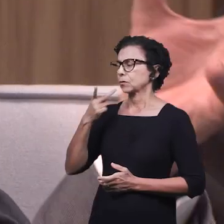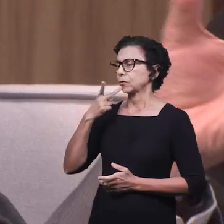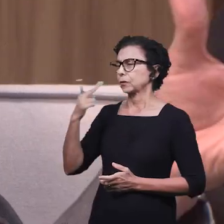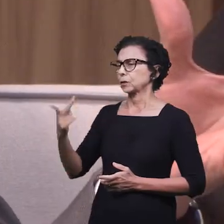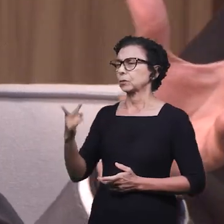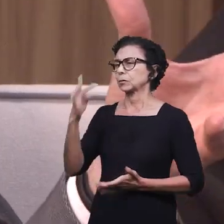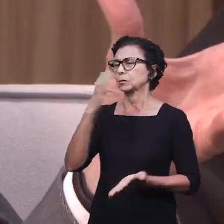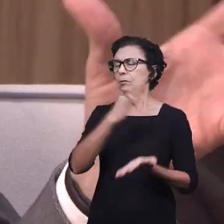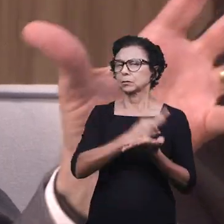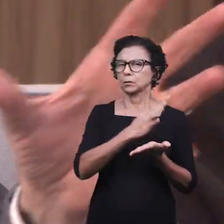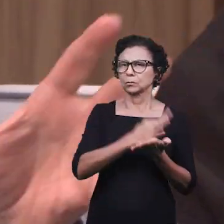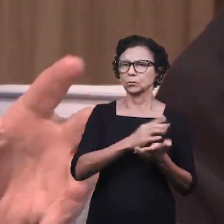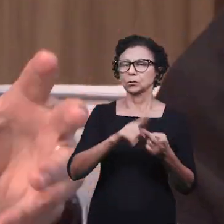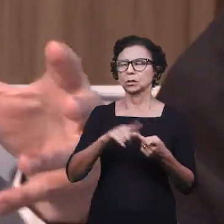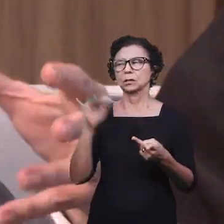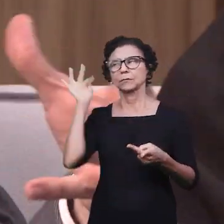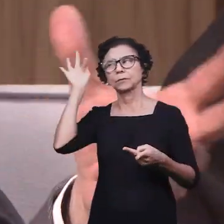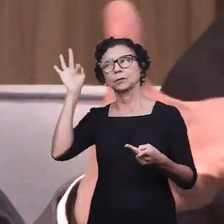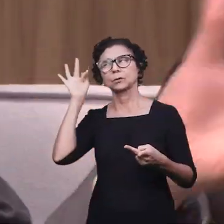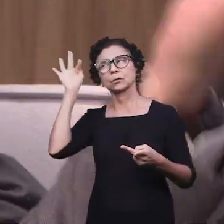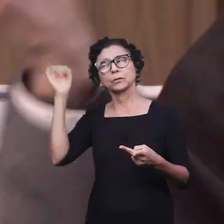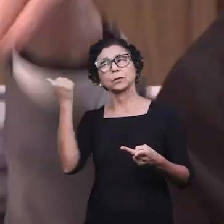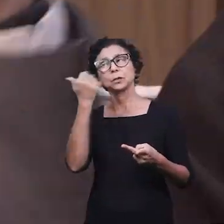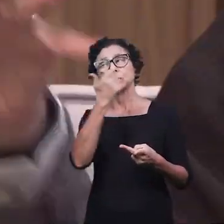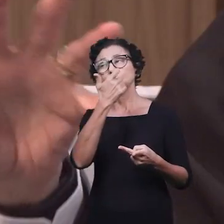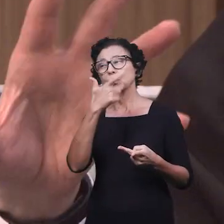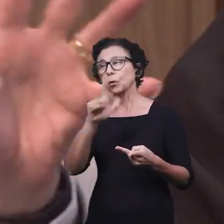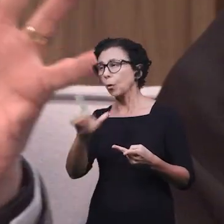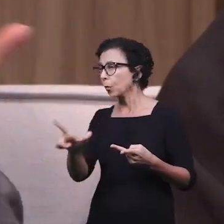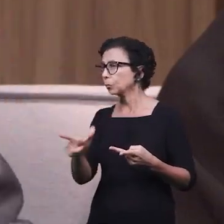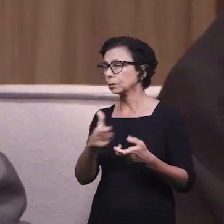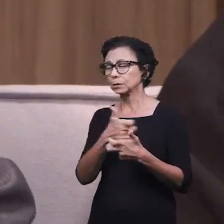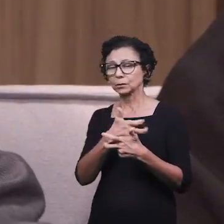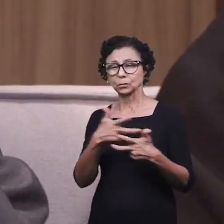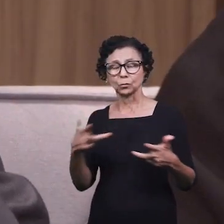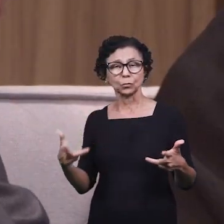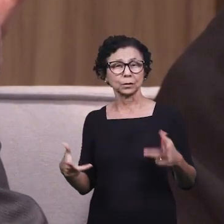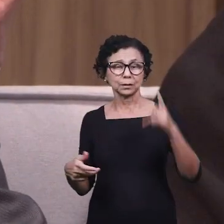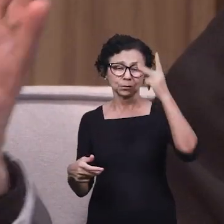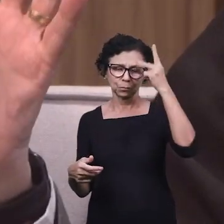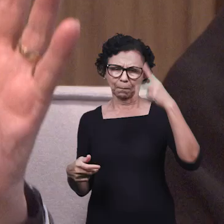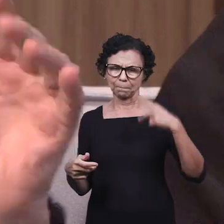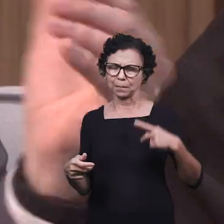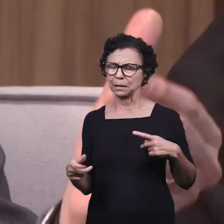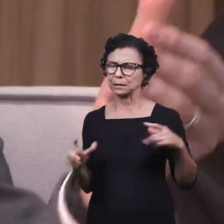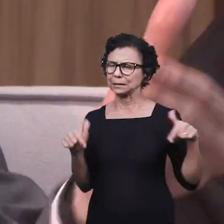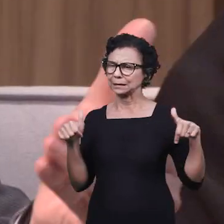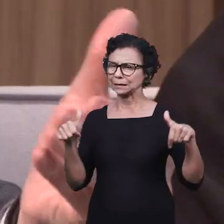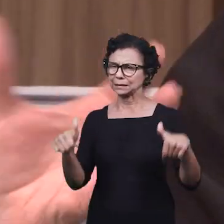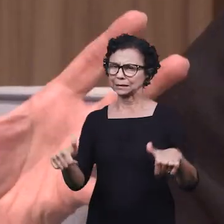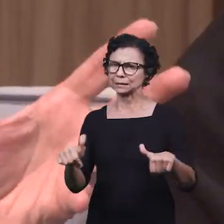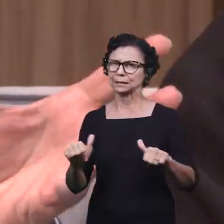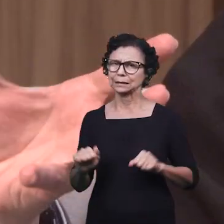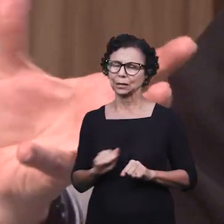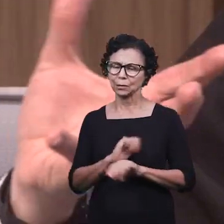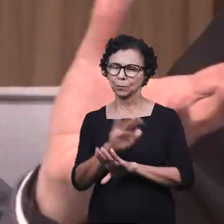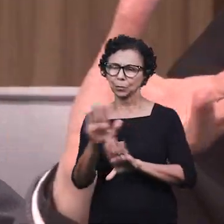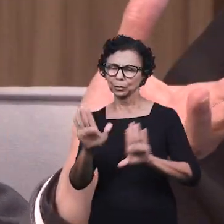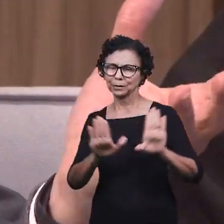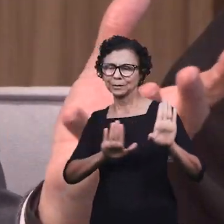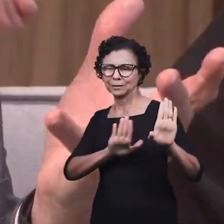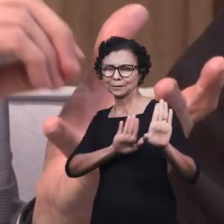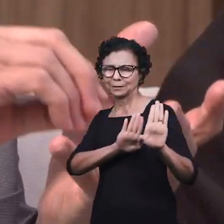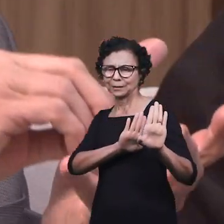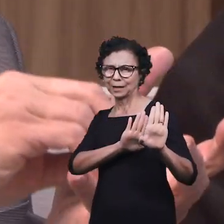outros aspectos também, os interesses próprios humanos. Tudo isso, qual é o pano de fundo? É a